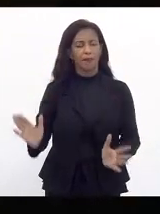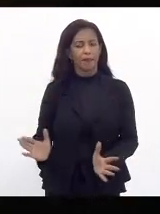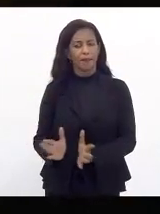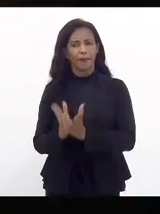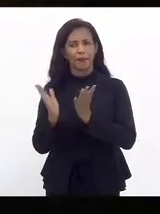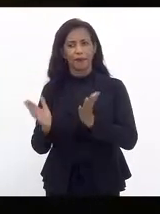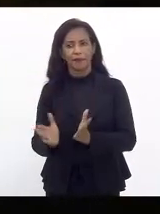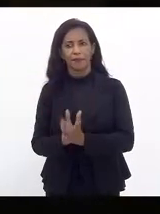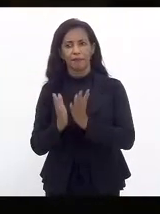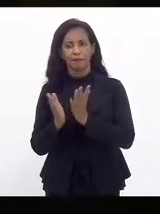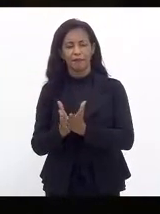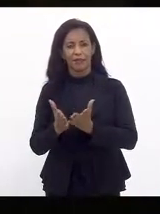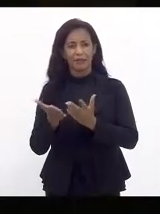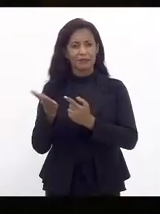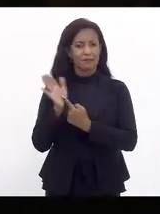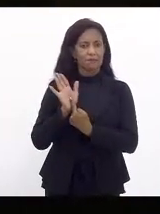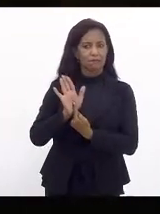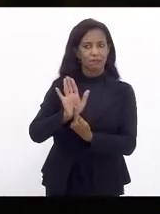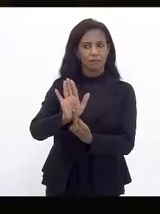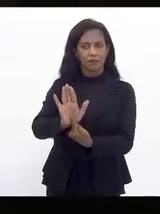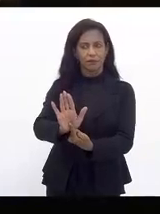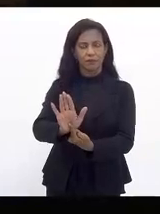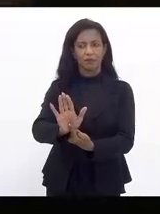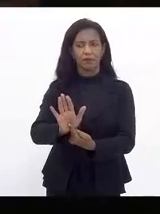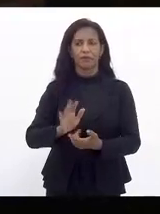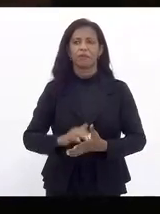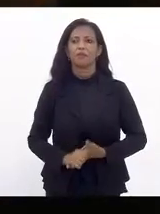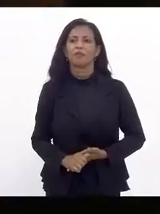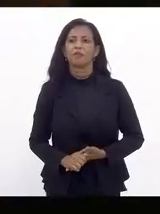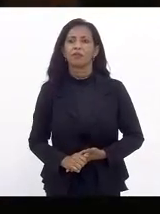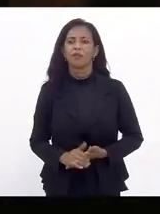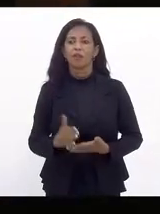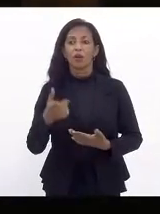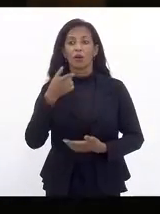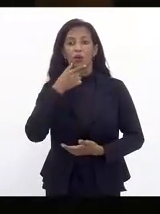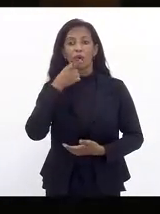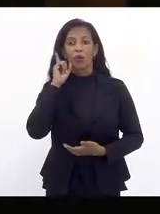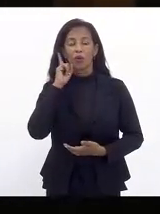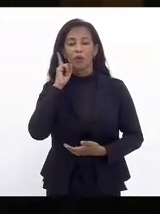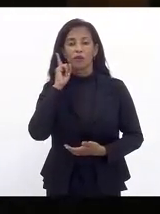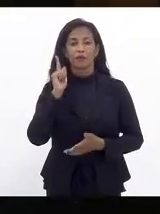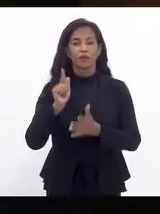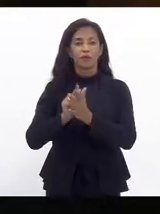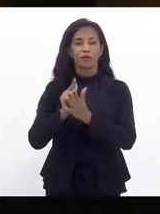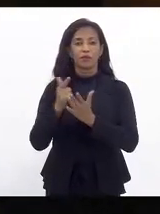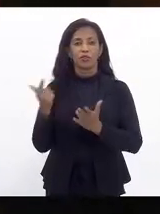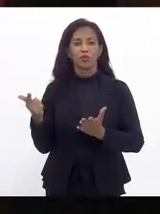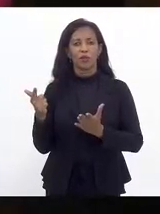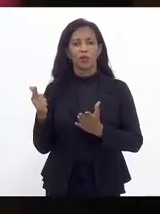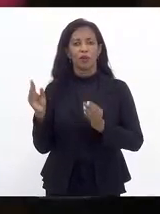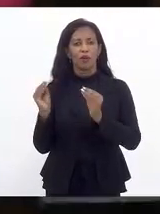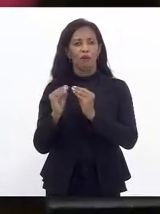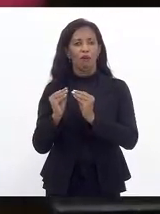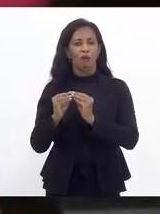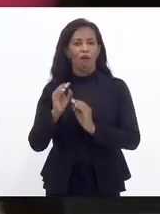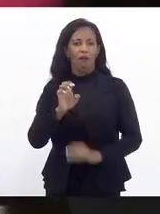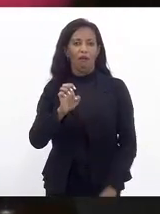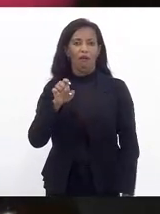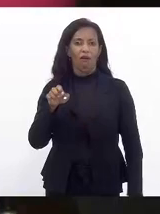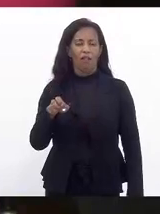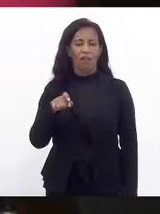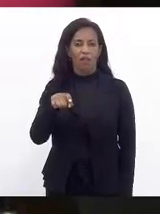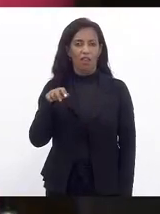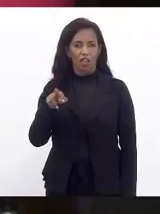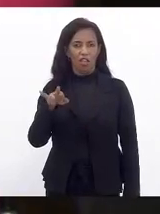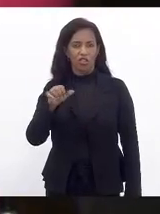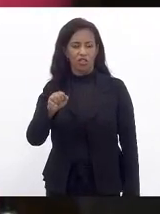miséria que foi estampada no dia de ontem no jornal Extra. A dor da